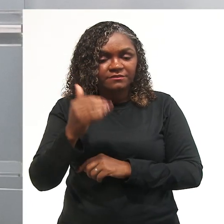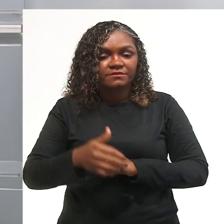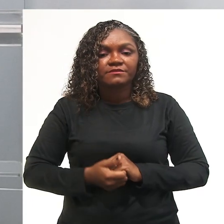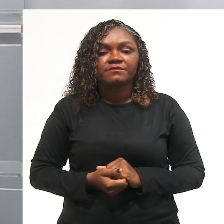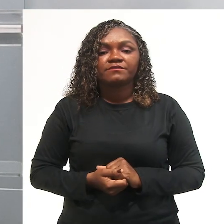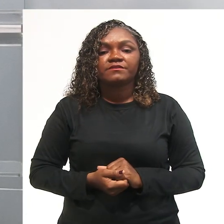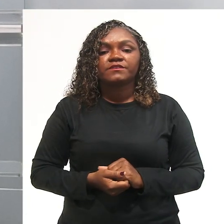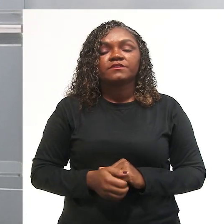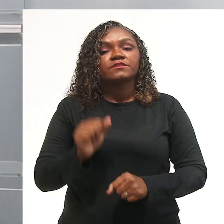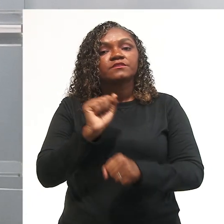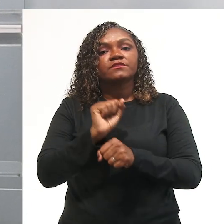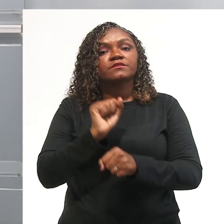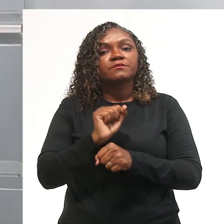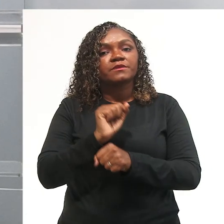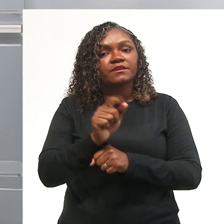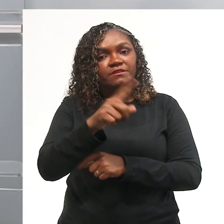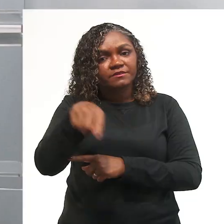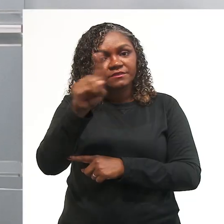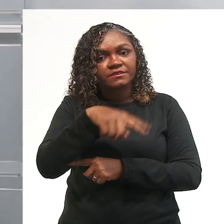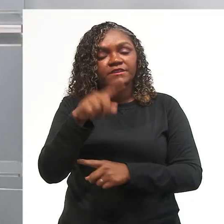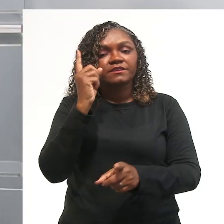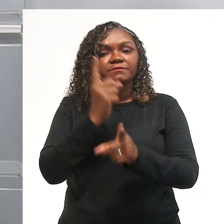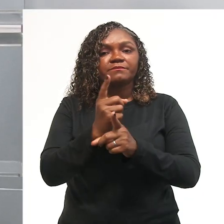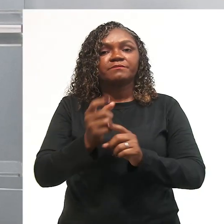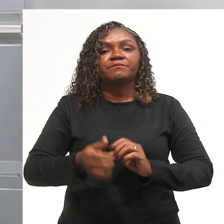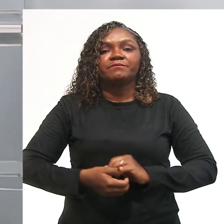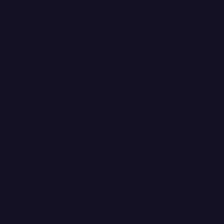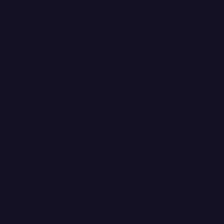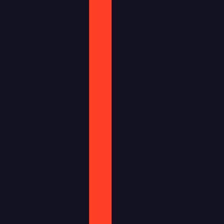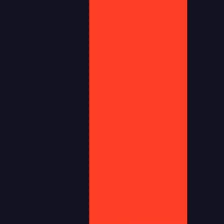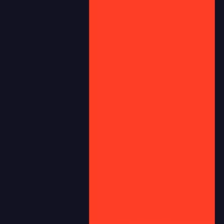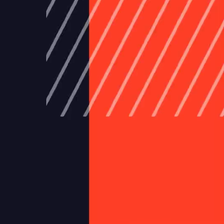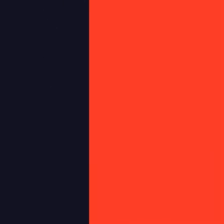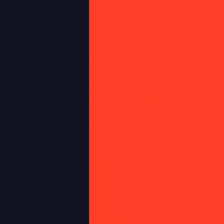bom? Aguardo vocês. Até a próxima.